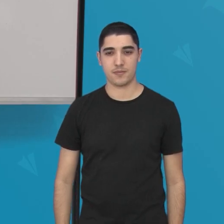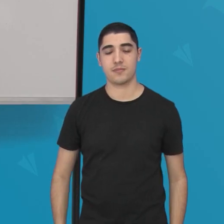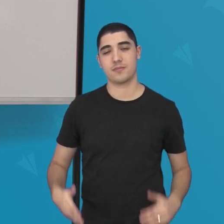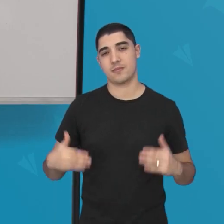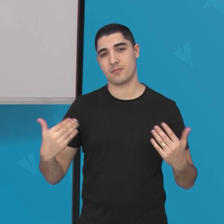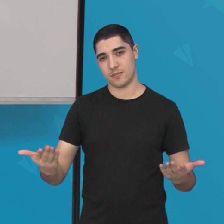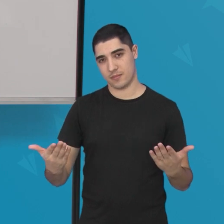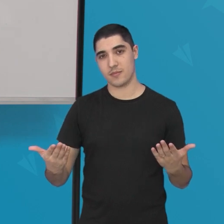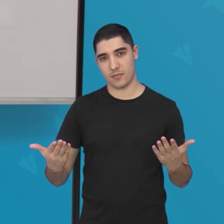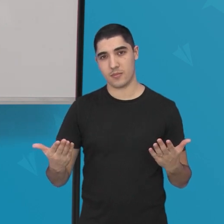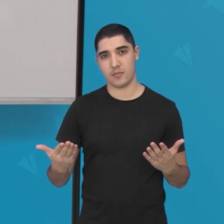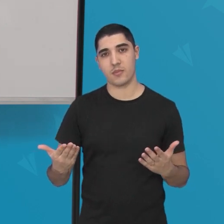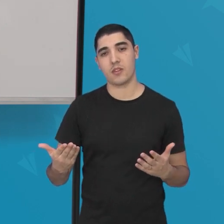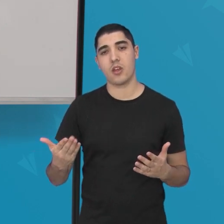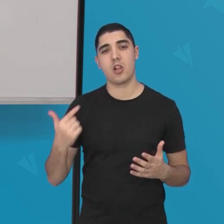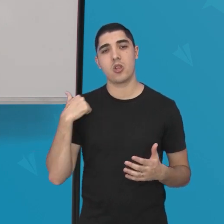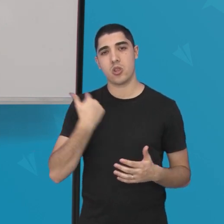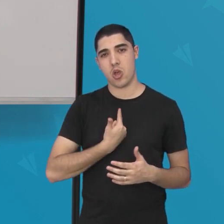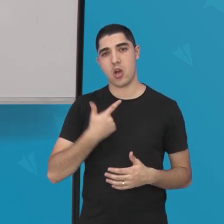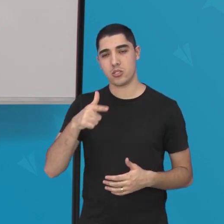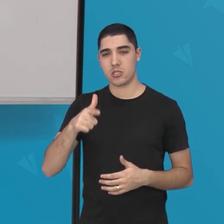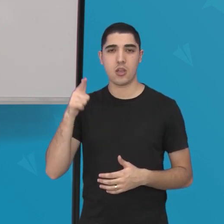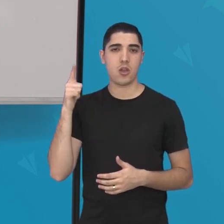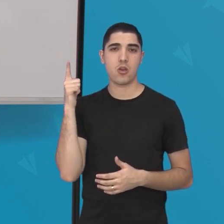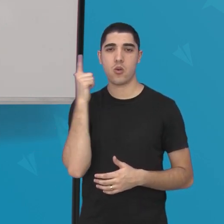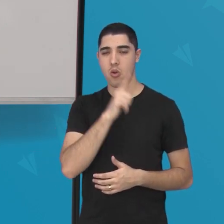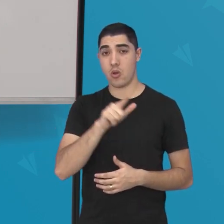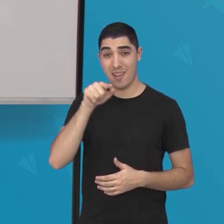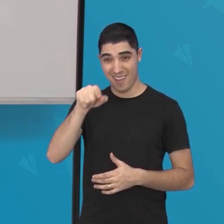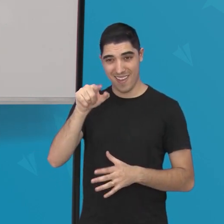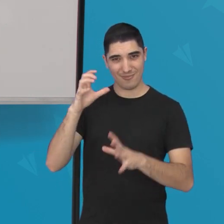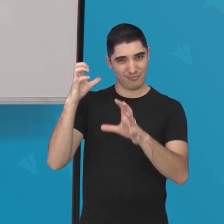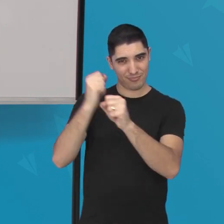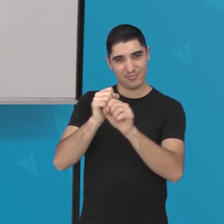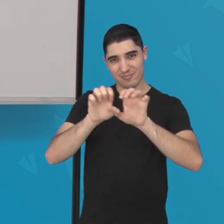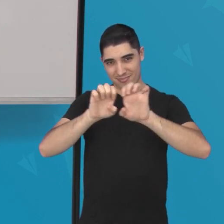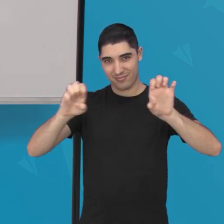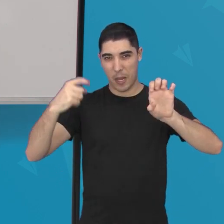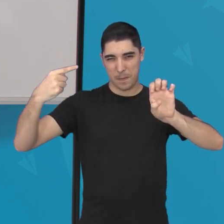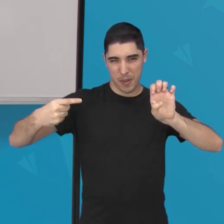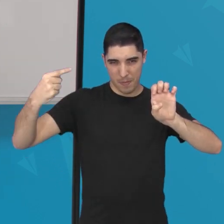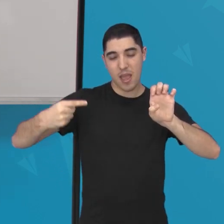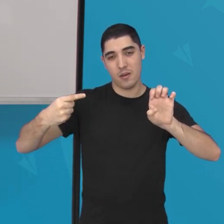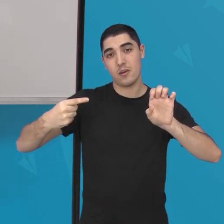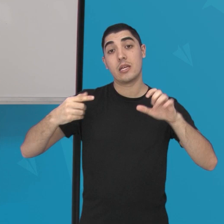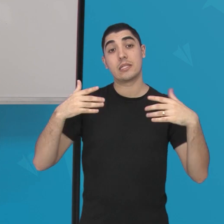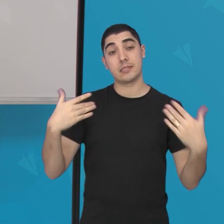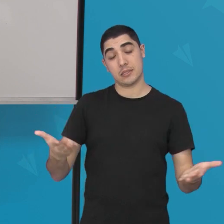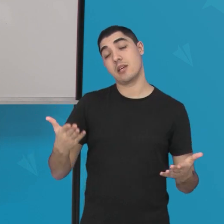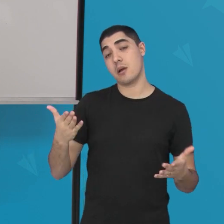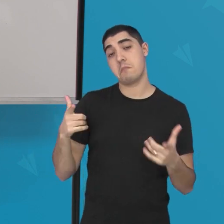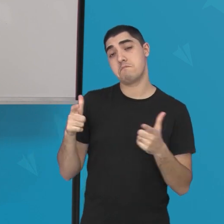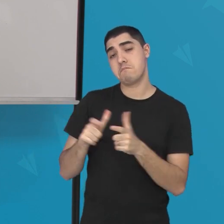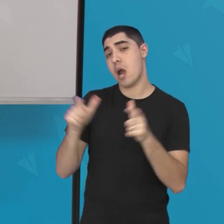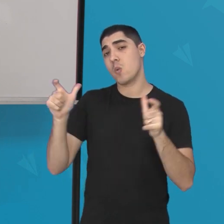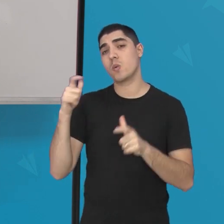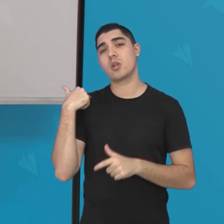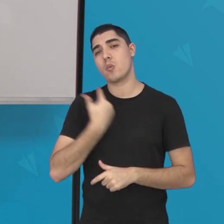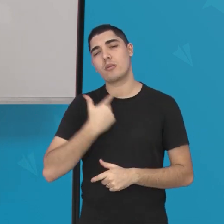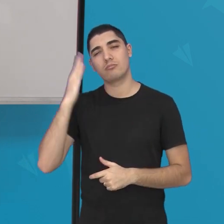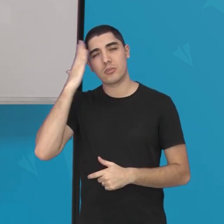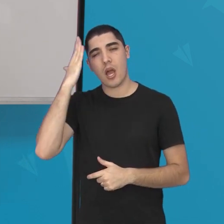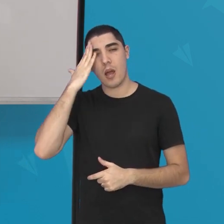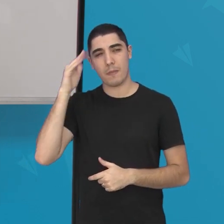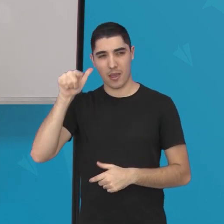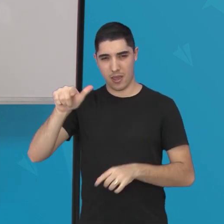Bem, a gente já sabe como achar as raízes da equação do primeiro grau e geralmente assim,